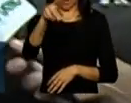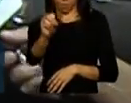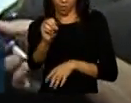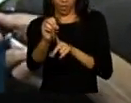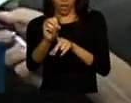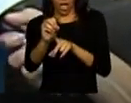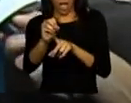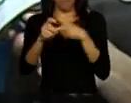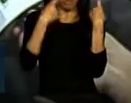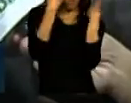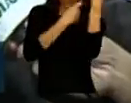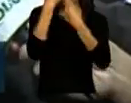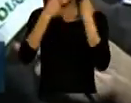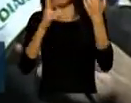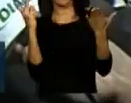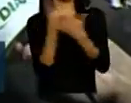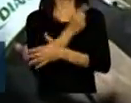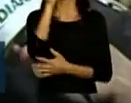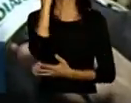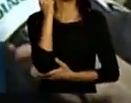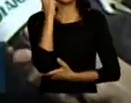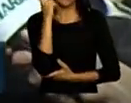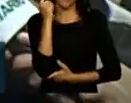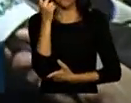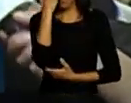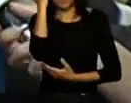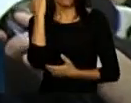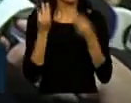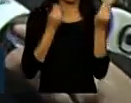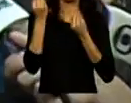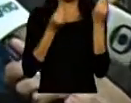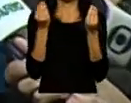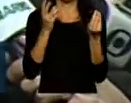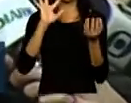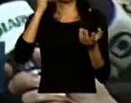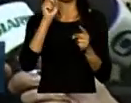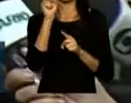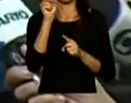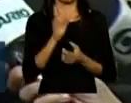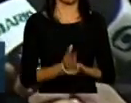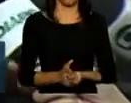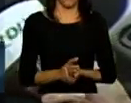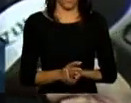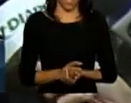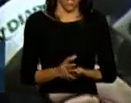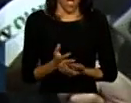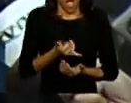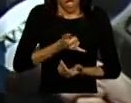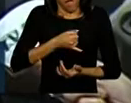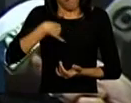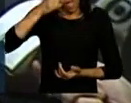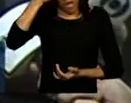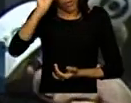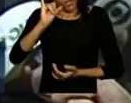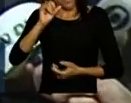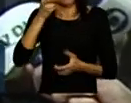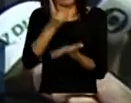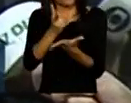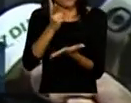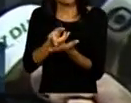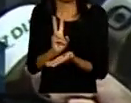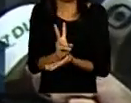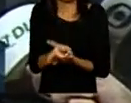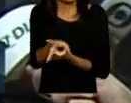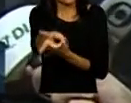despreocupada ou aí uma preocupação de um tipo de prevenção tem que ser feito principal prevenção que tem que ser feito é manter sempre o